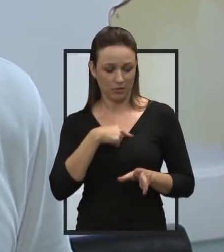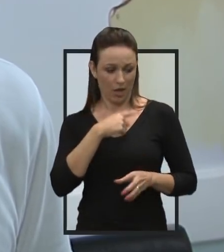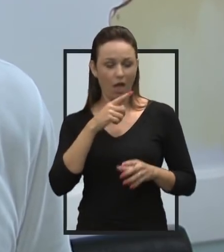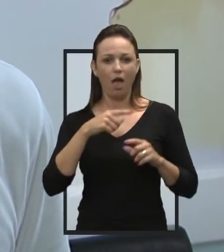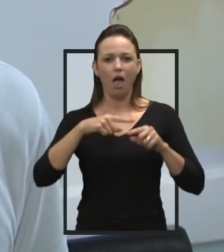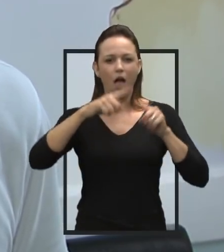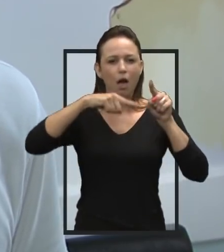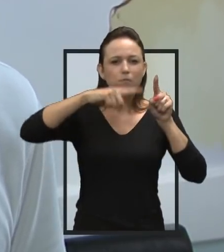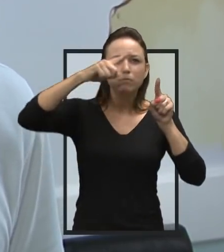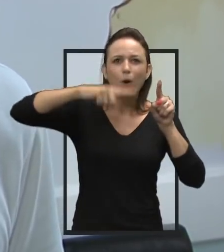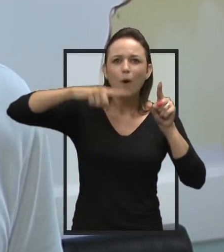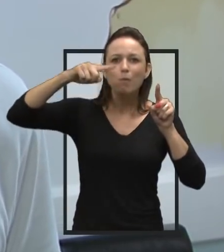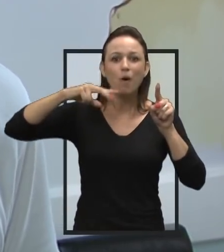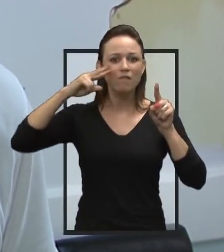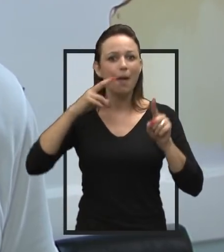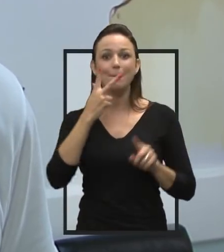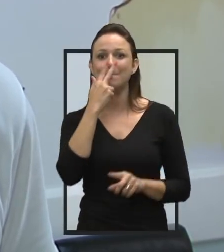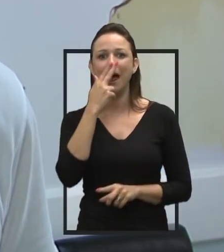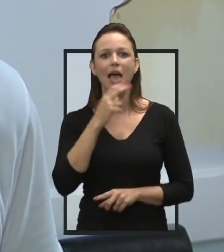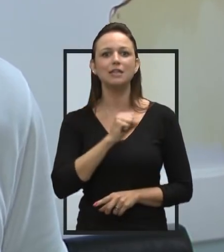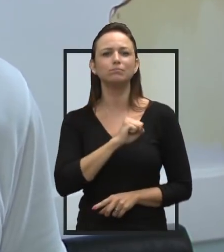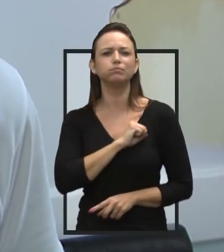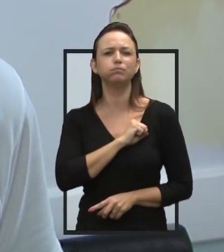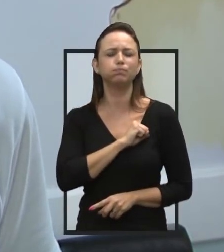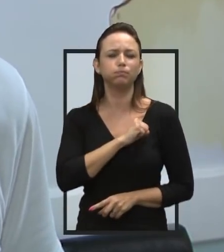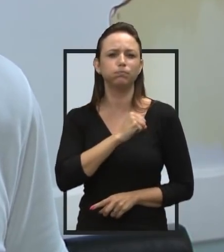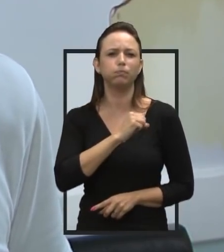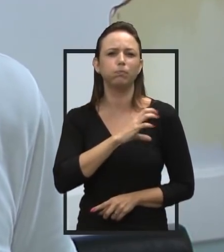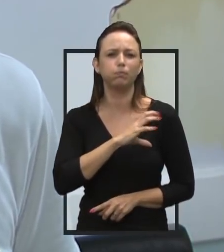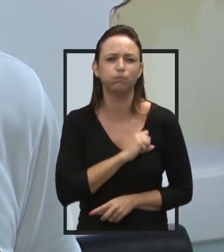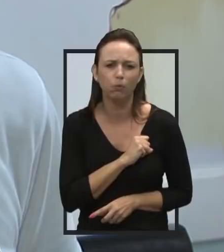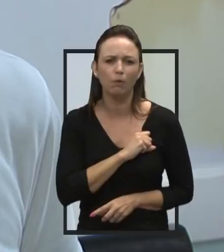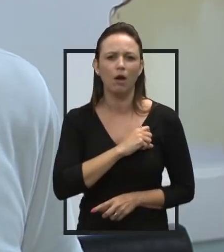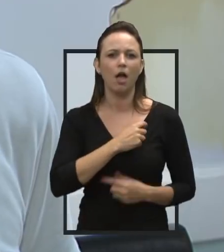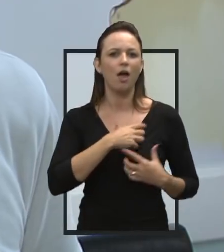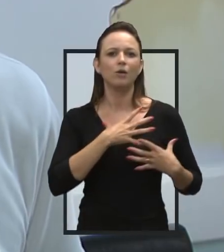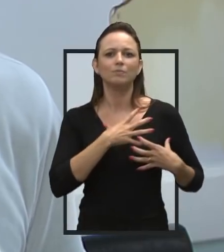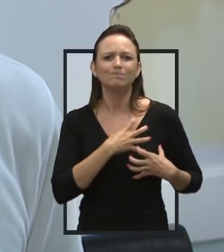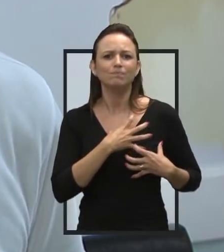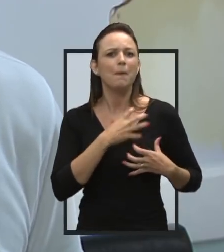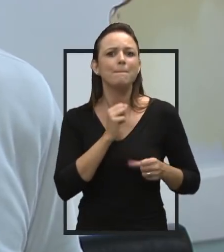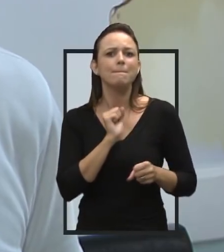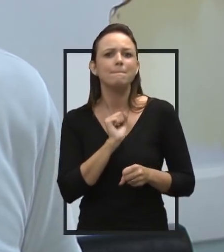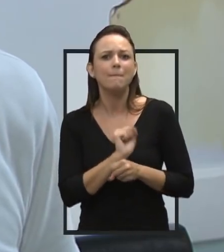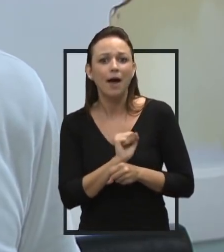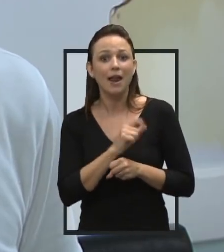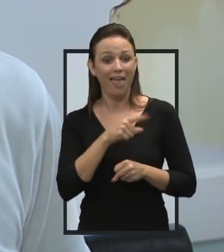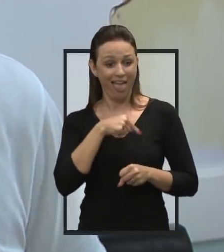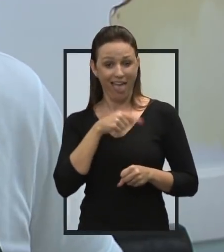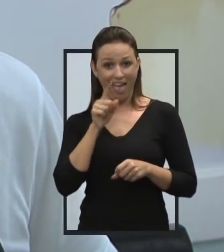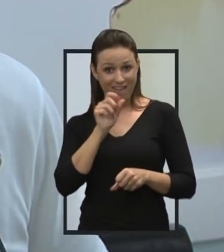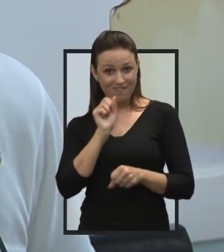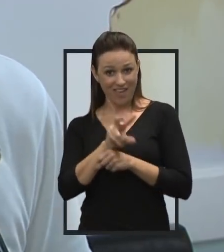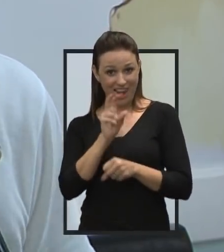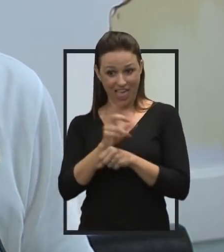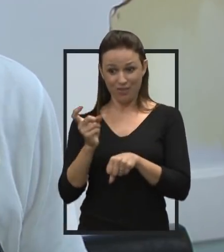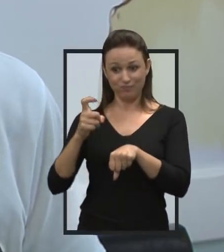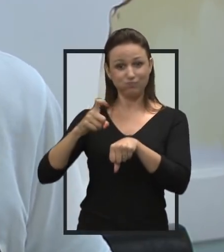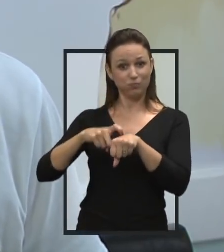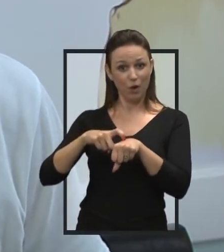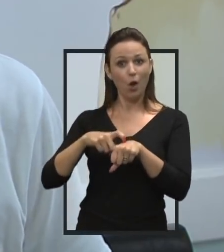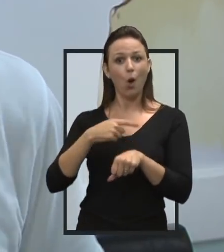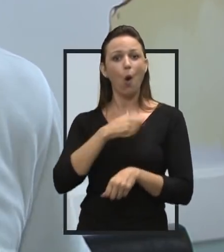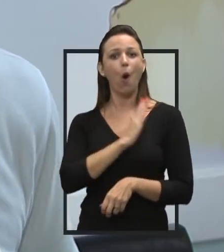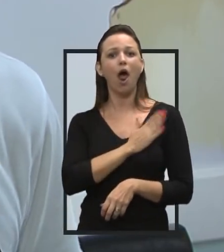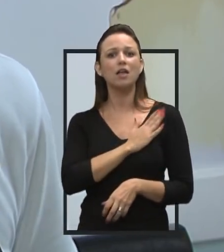um eletro, você percebe que parece um infarto. Começa a isquemiar, as paredes começam a não contrair. E esse veneno faz com que o